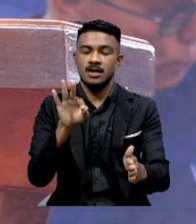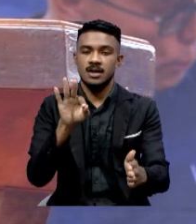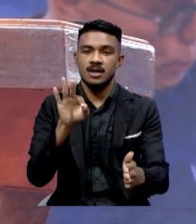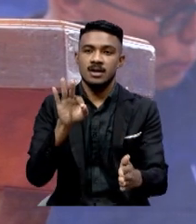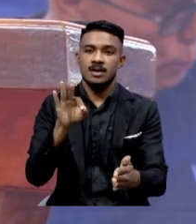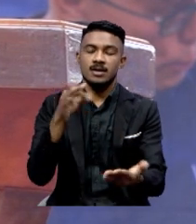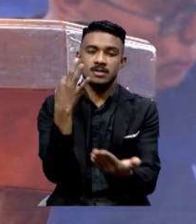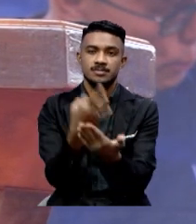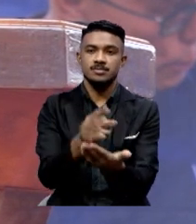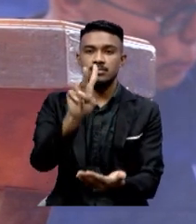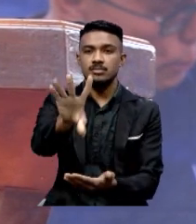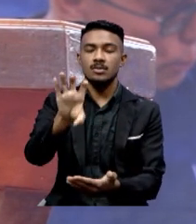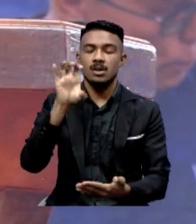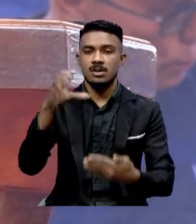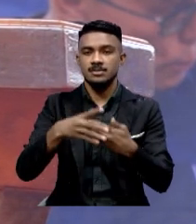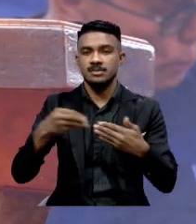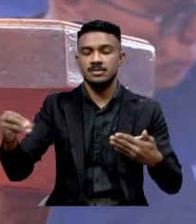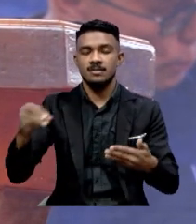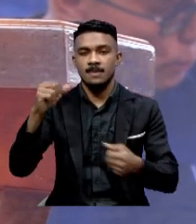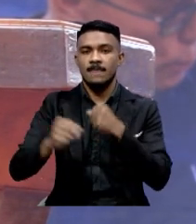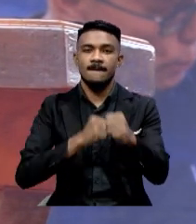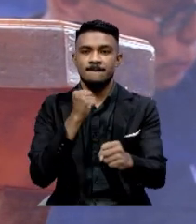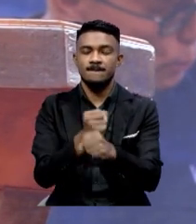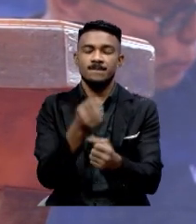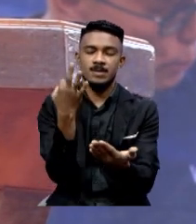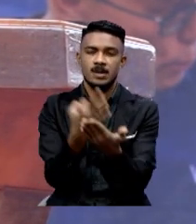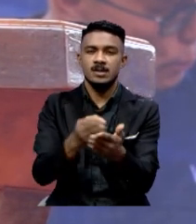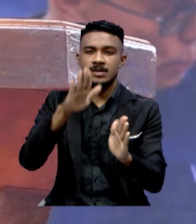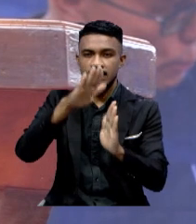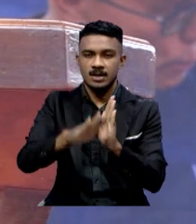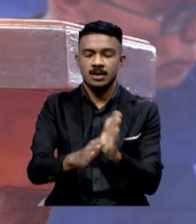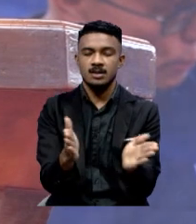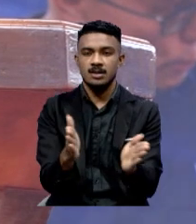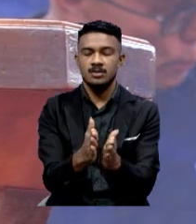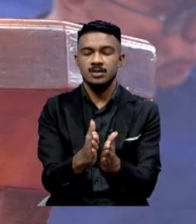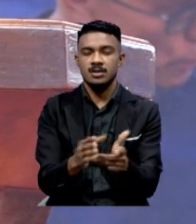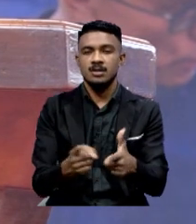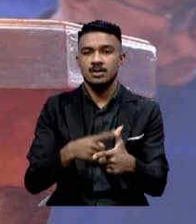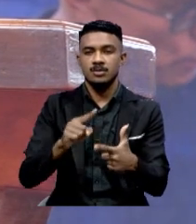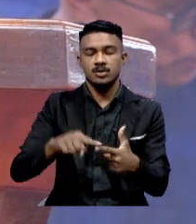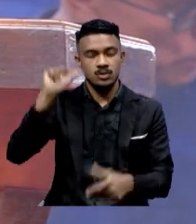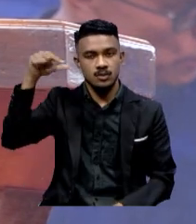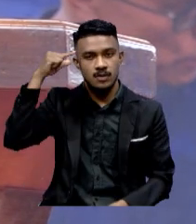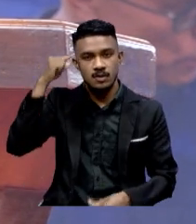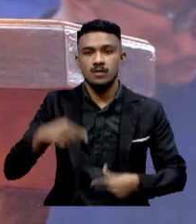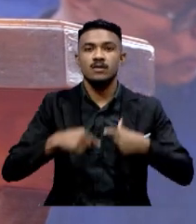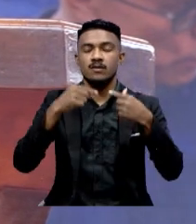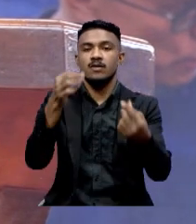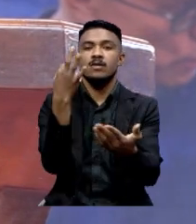tinan portanto ne rendimento ne ki klos então governo subsidia for